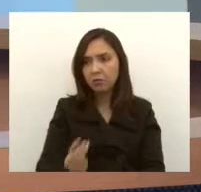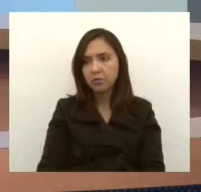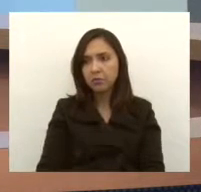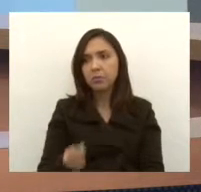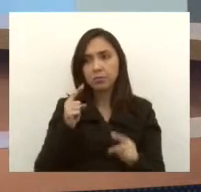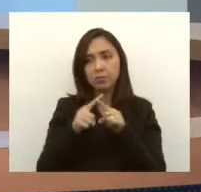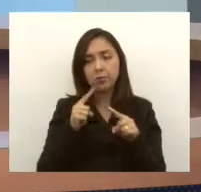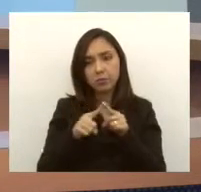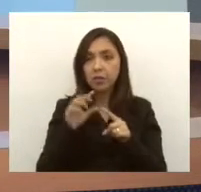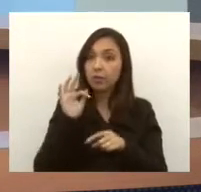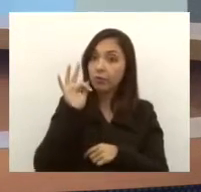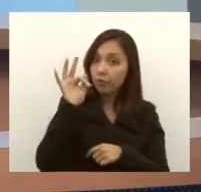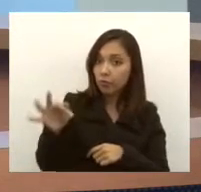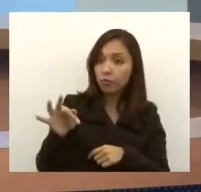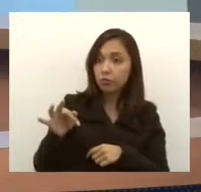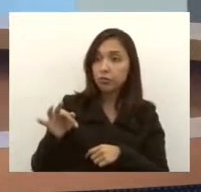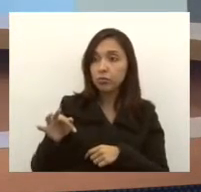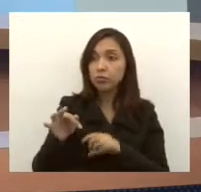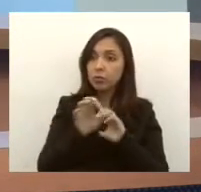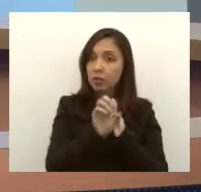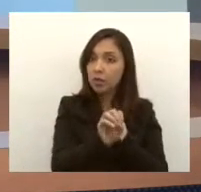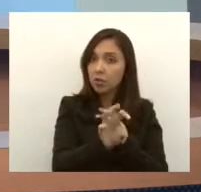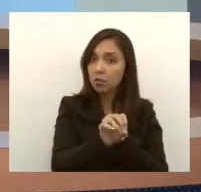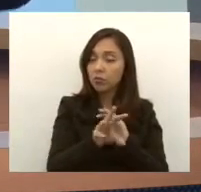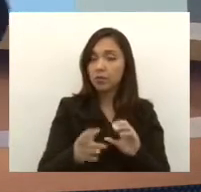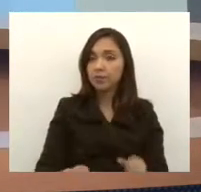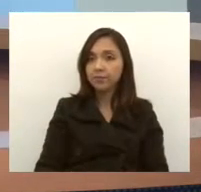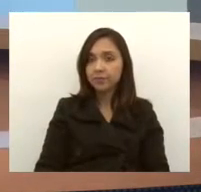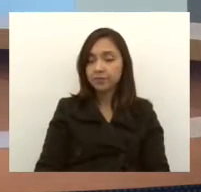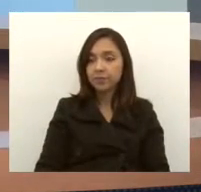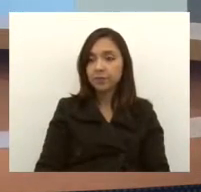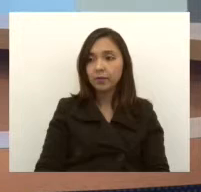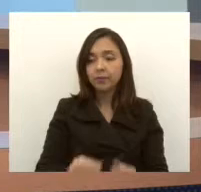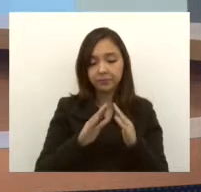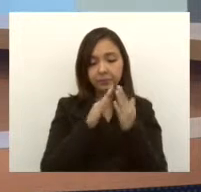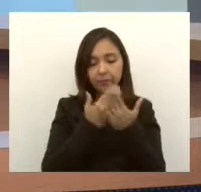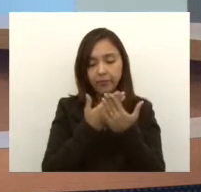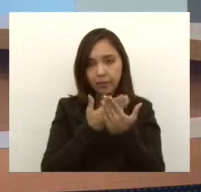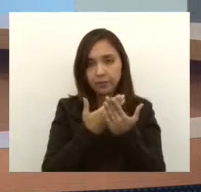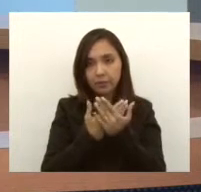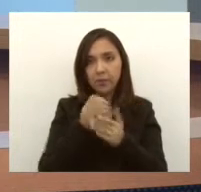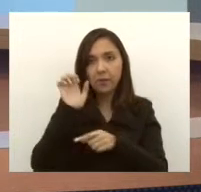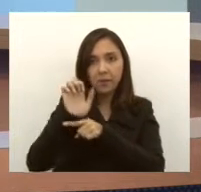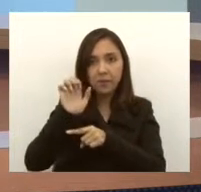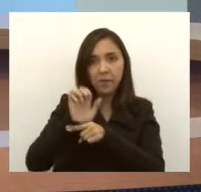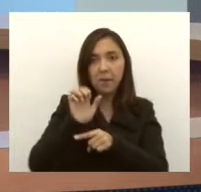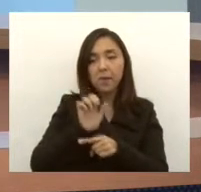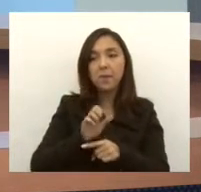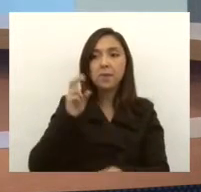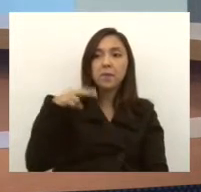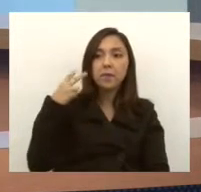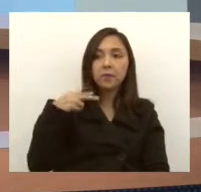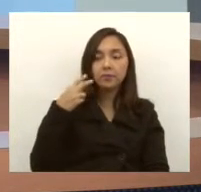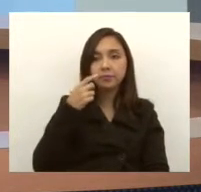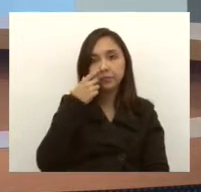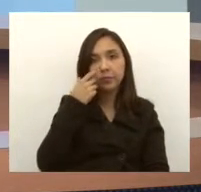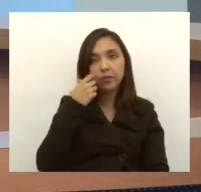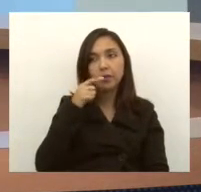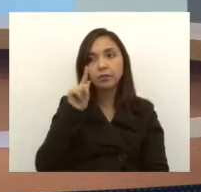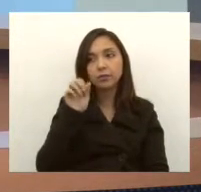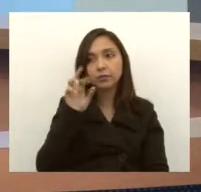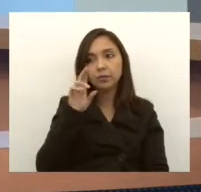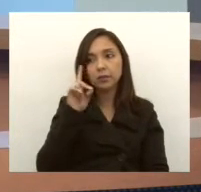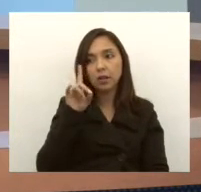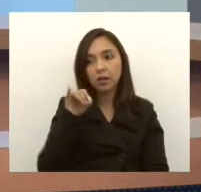Porque futuro se faz com educação. E as escolas do estado... Vereador Geraldo Celestino, que eu acho